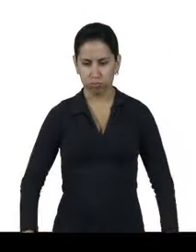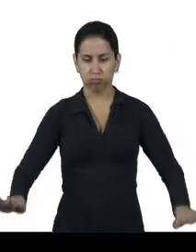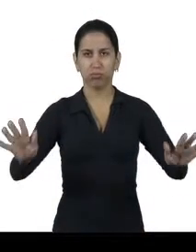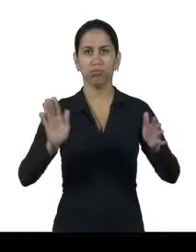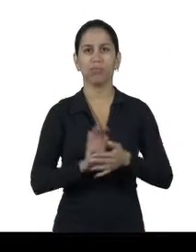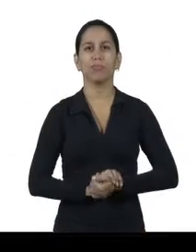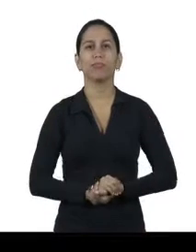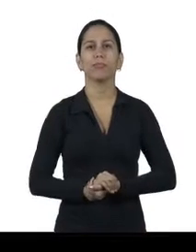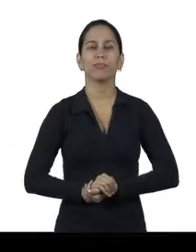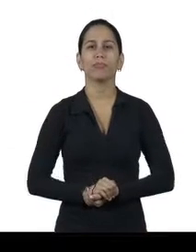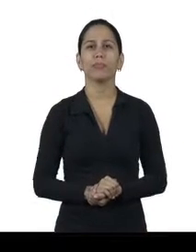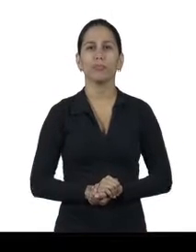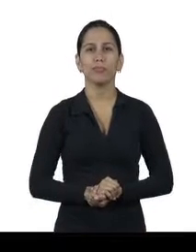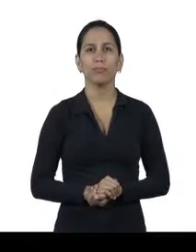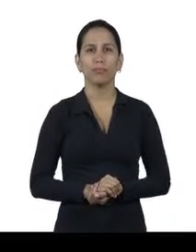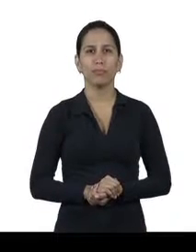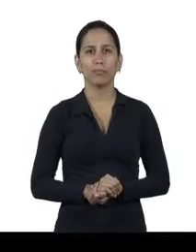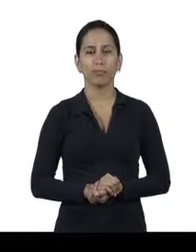Música